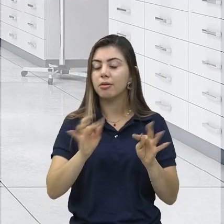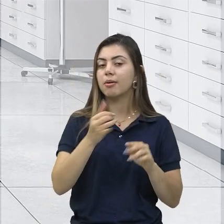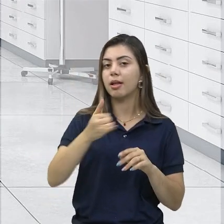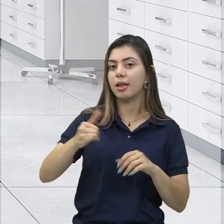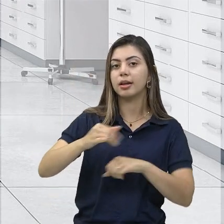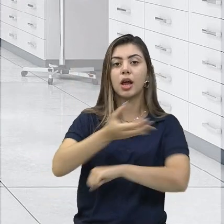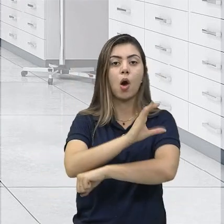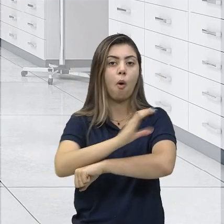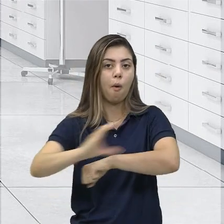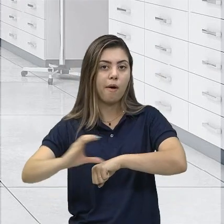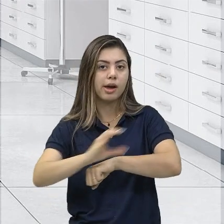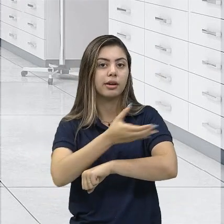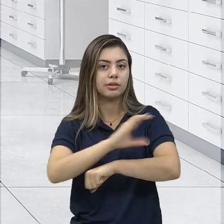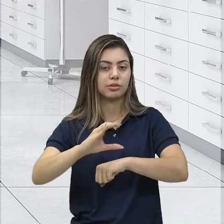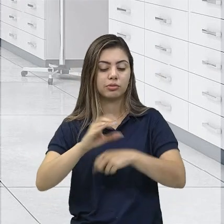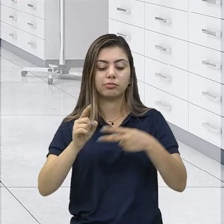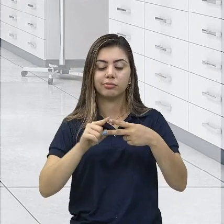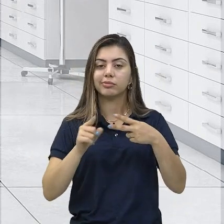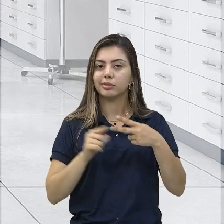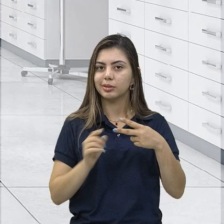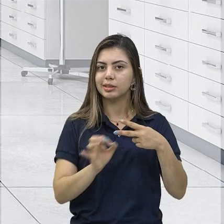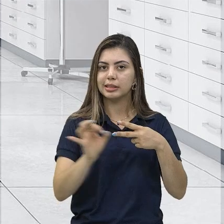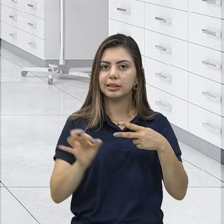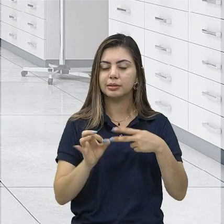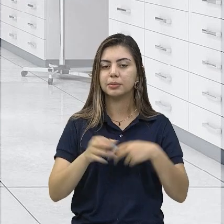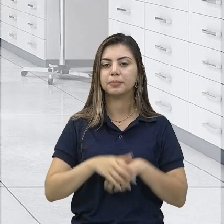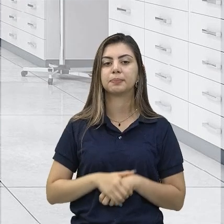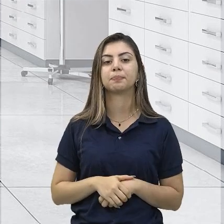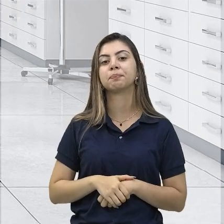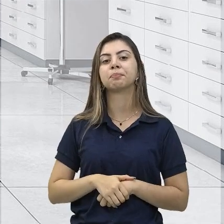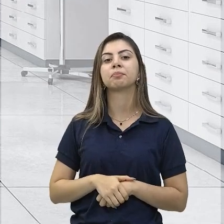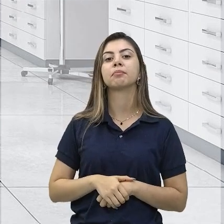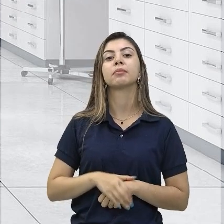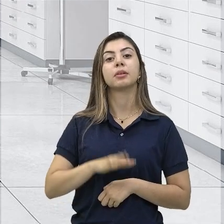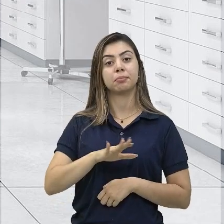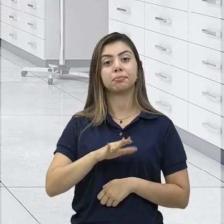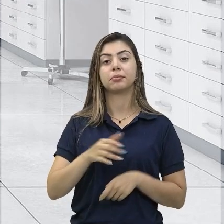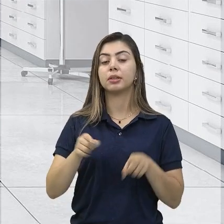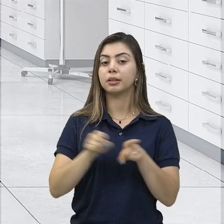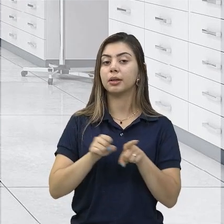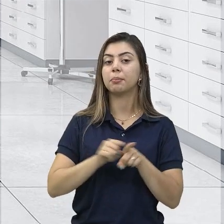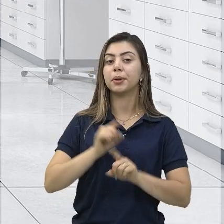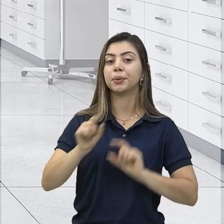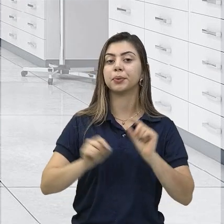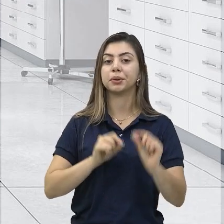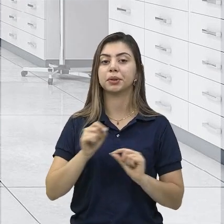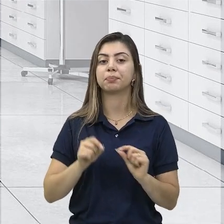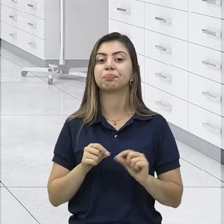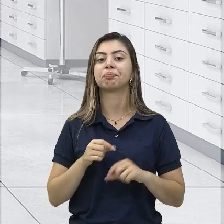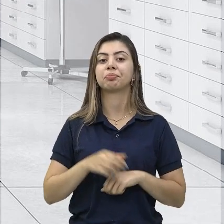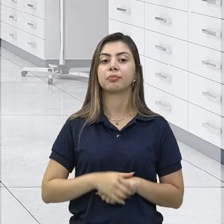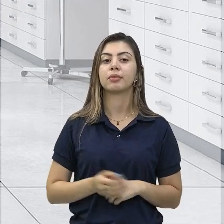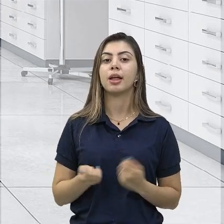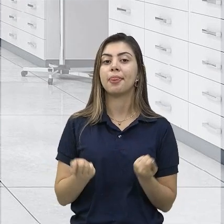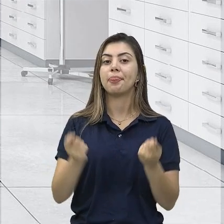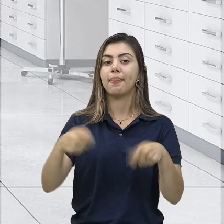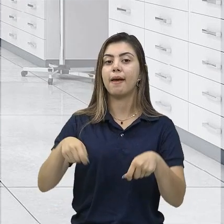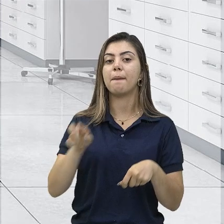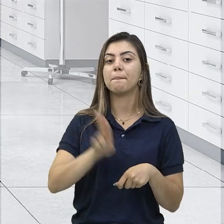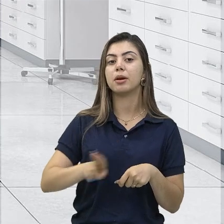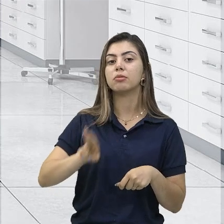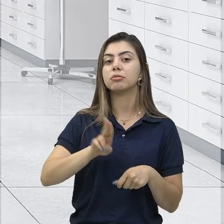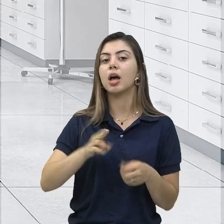elétrica. Aí, com base nisso, nós temos o seguinte, ó. Além disso, elas são